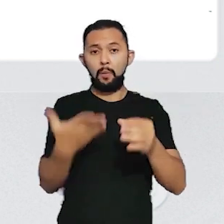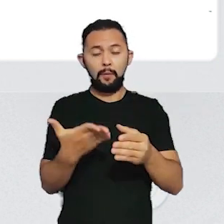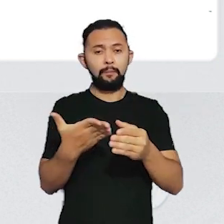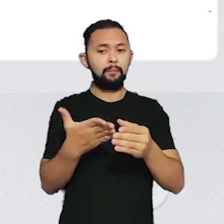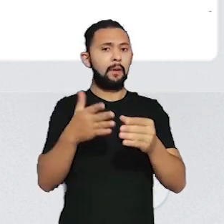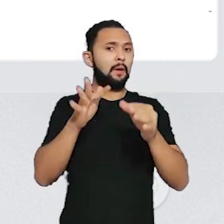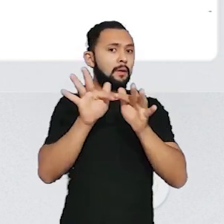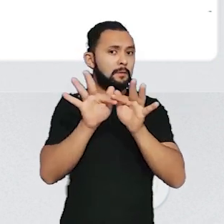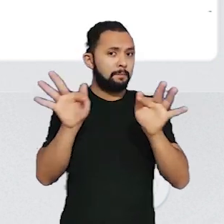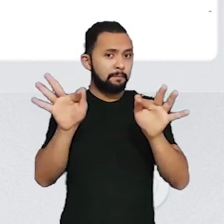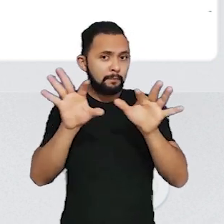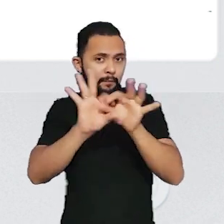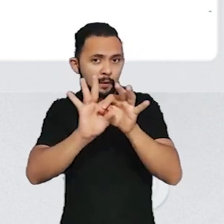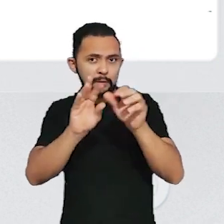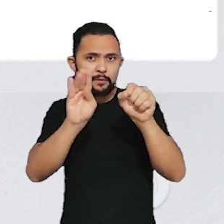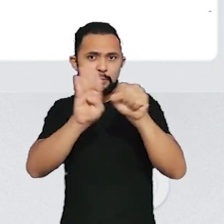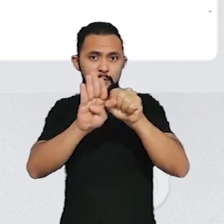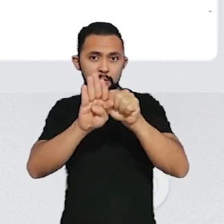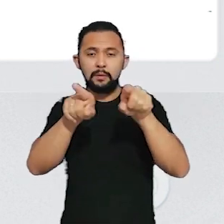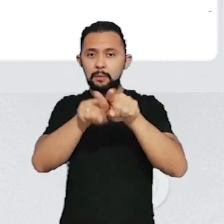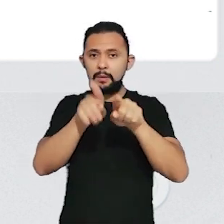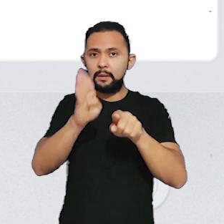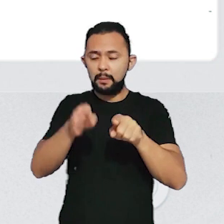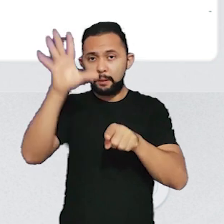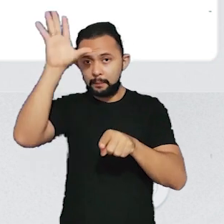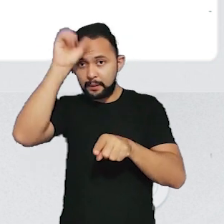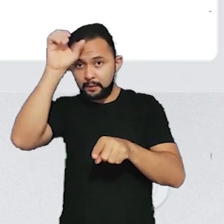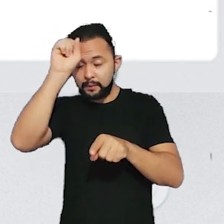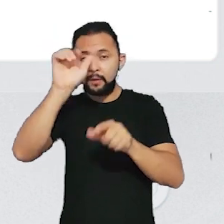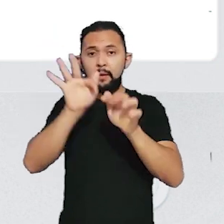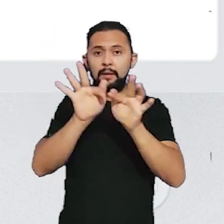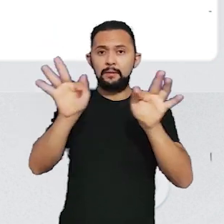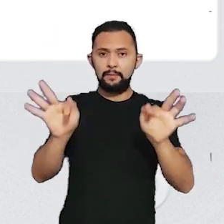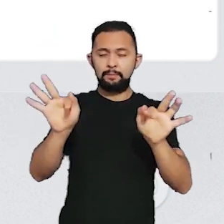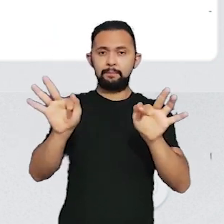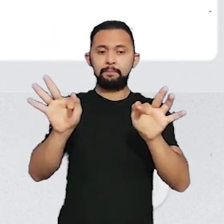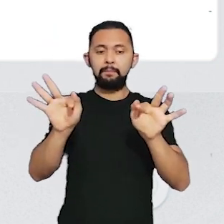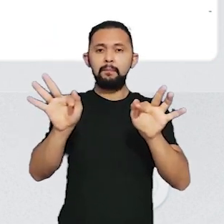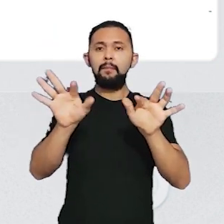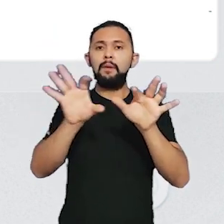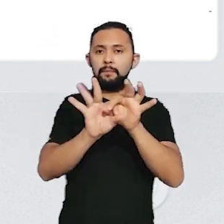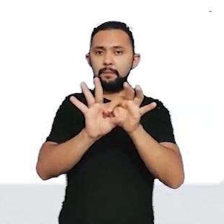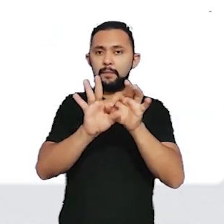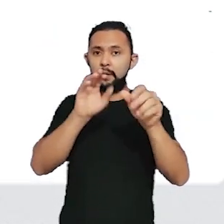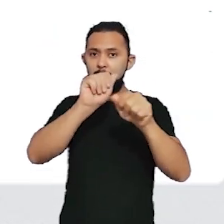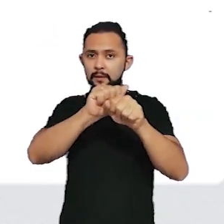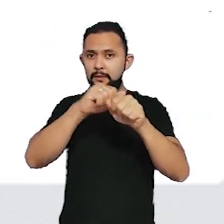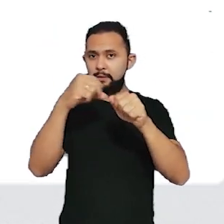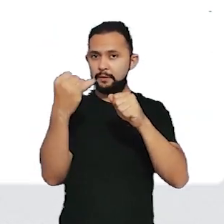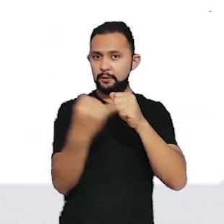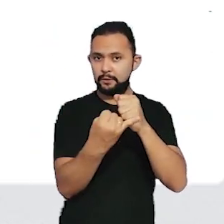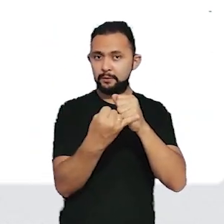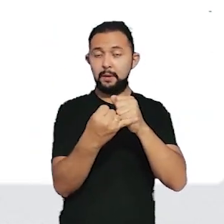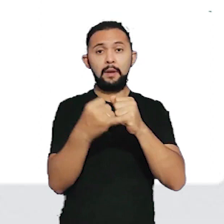orações subordinadas substantivas e você também aprendeu o que eram as orações subordinadas adjetivas. Lembrando